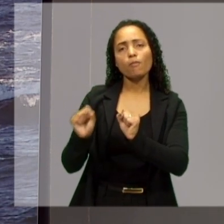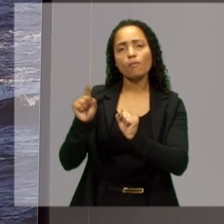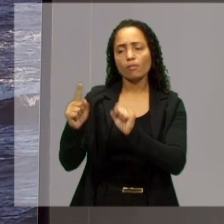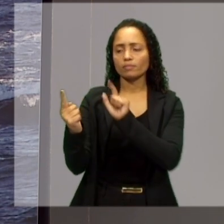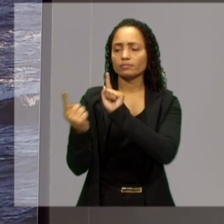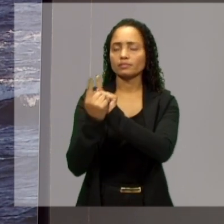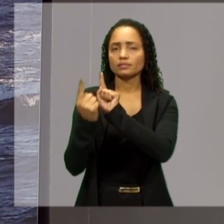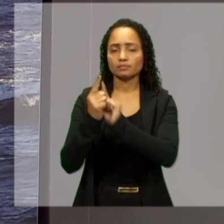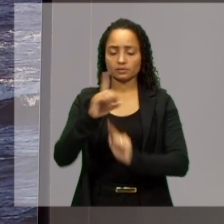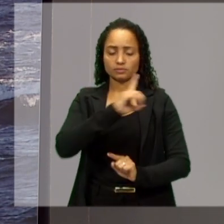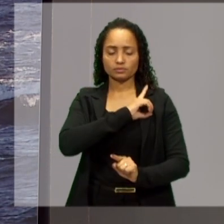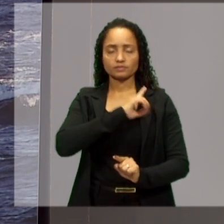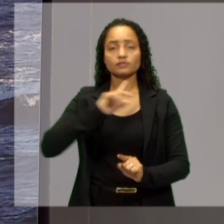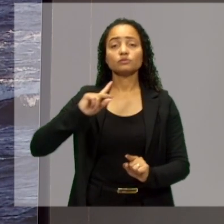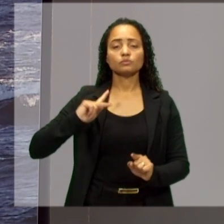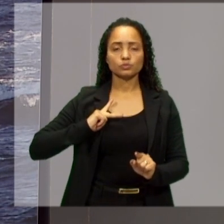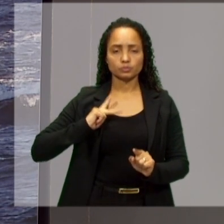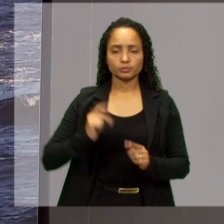defensor público.